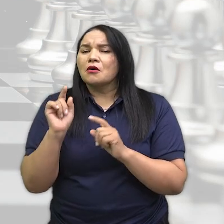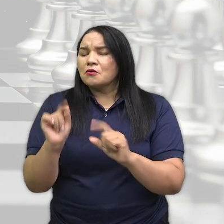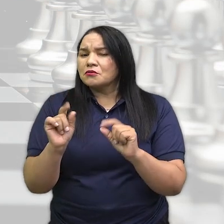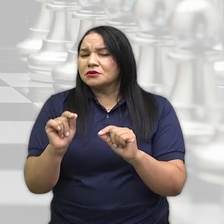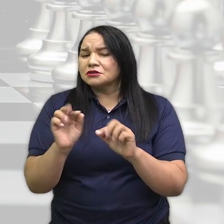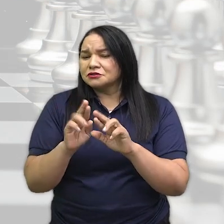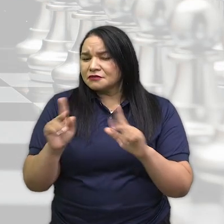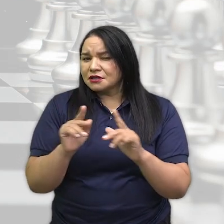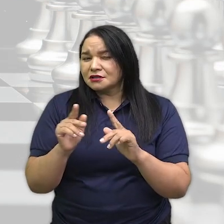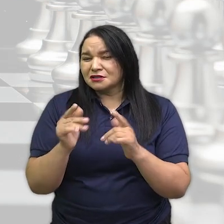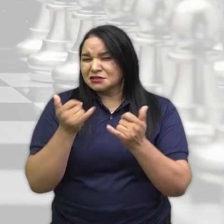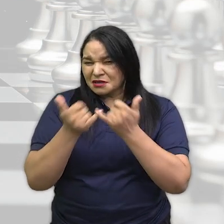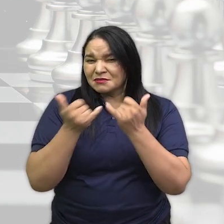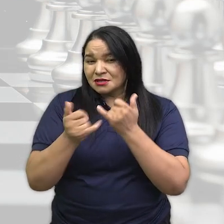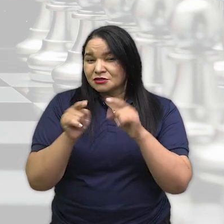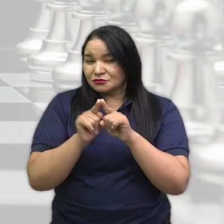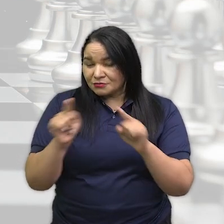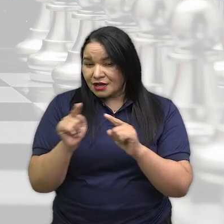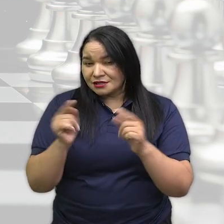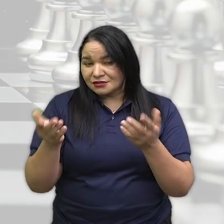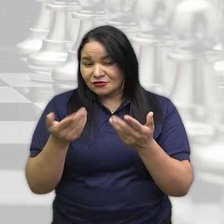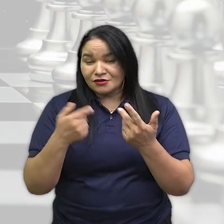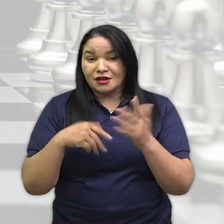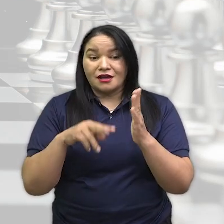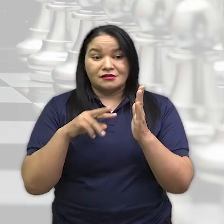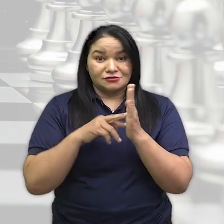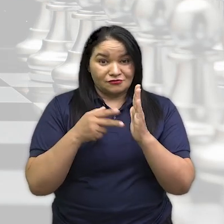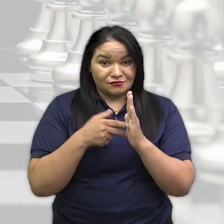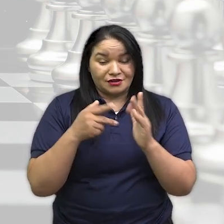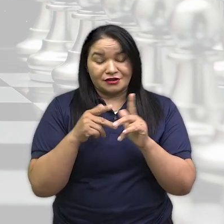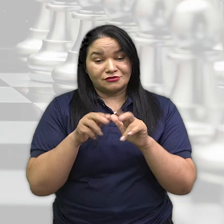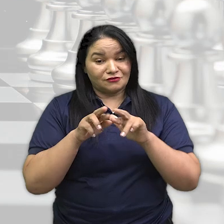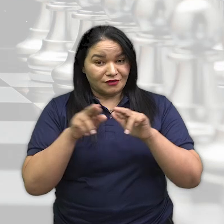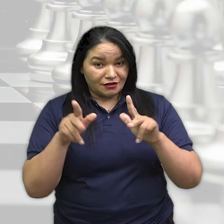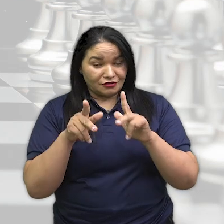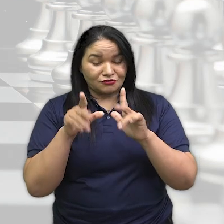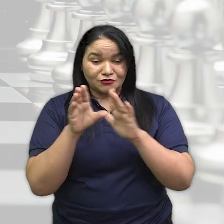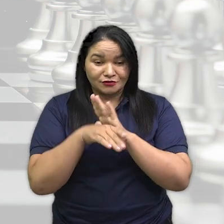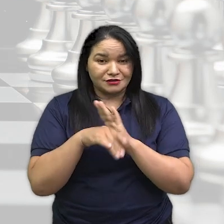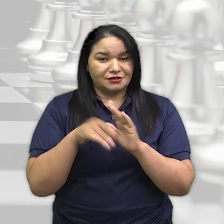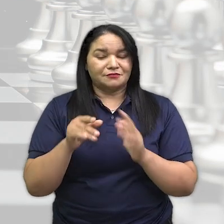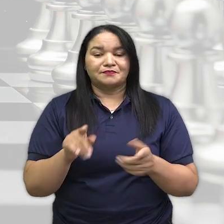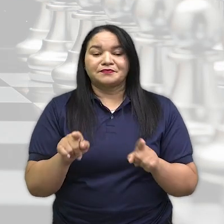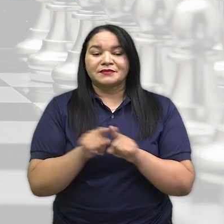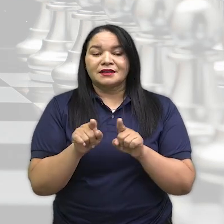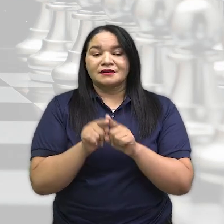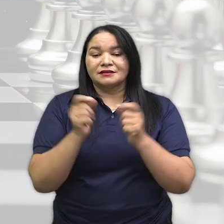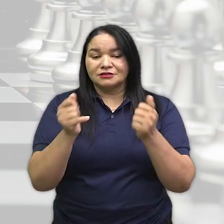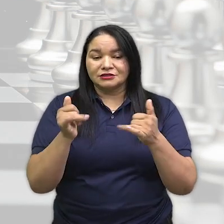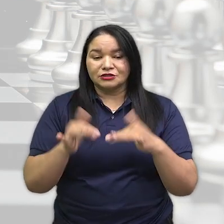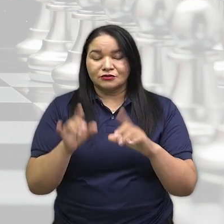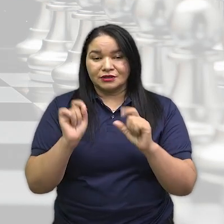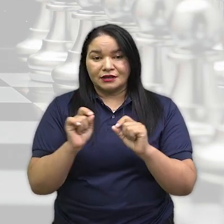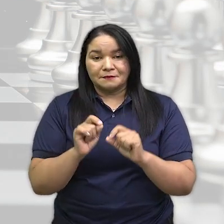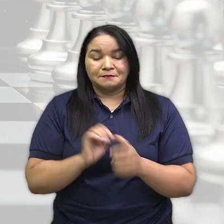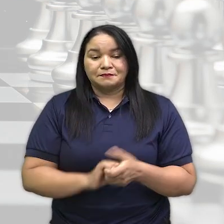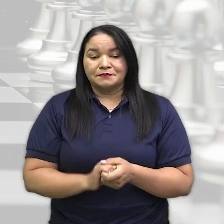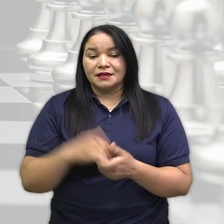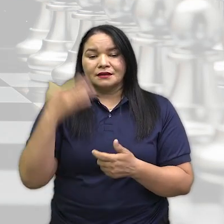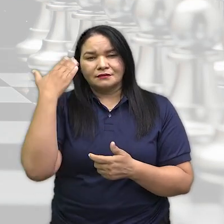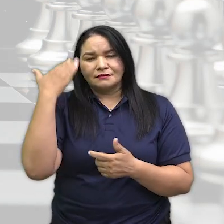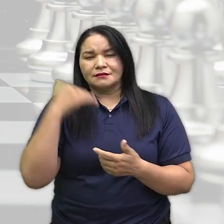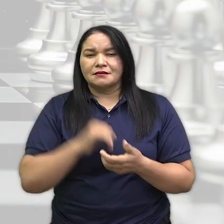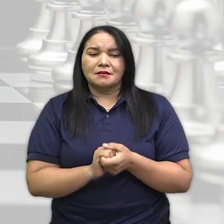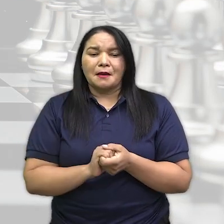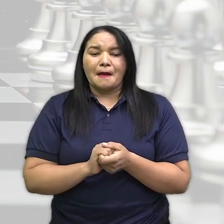serem bem parecidos, né, a gente tem uma diferença entre ambos os conceitos. Vamos também buscar entender quais foram os